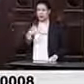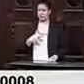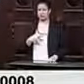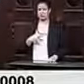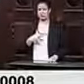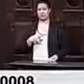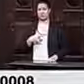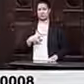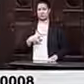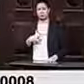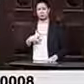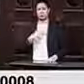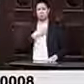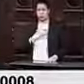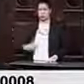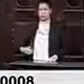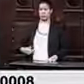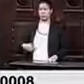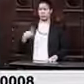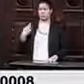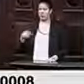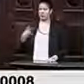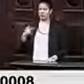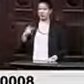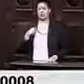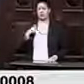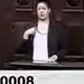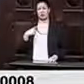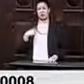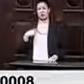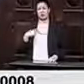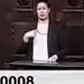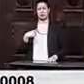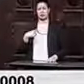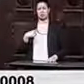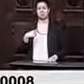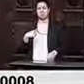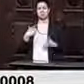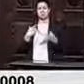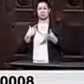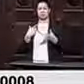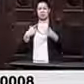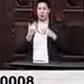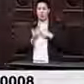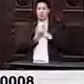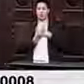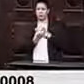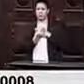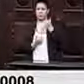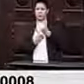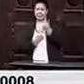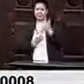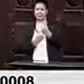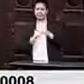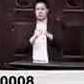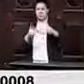lamentavelmente, o governador tem contado com a maioria desta casa para apunhalar o